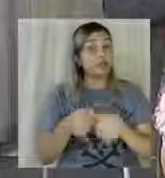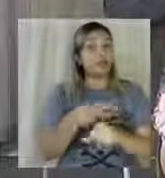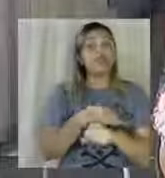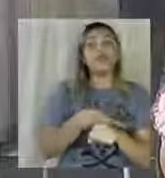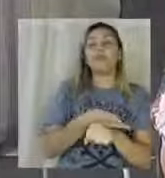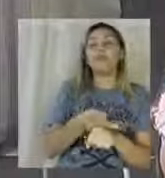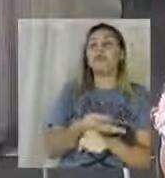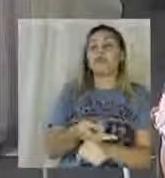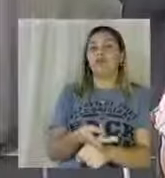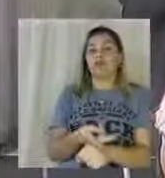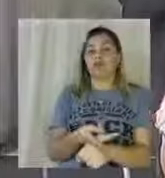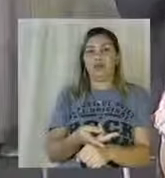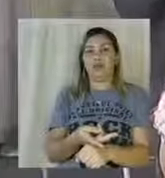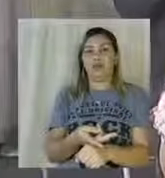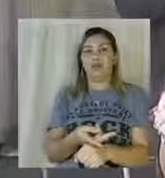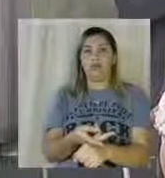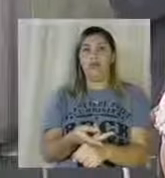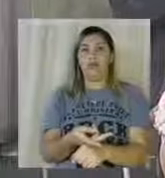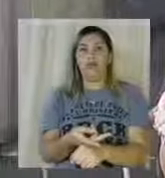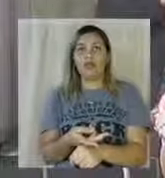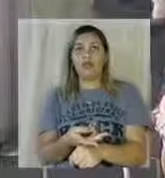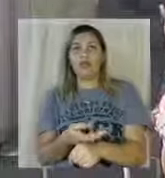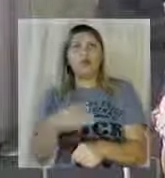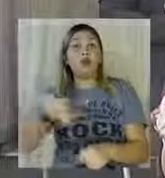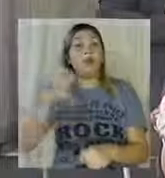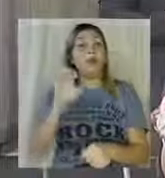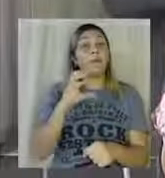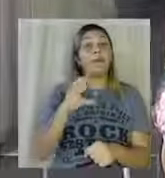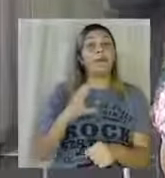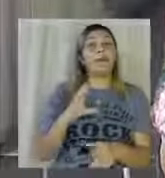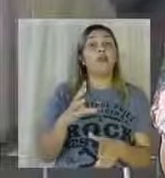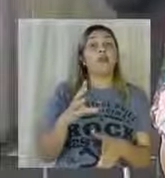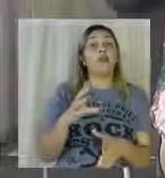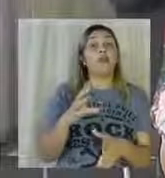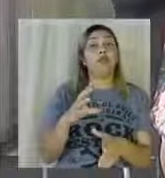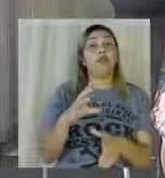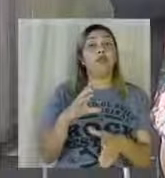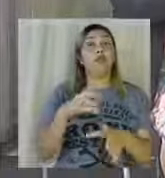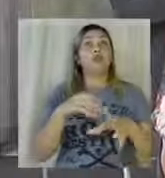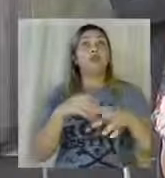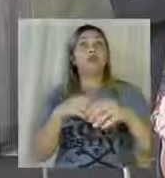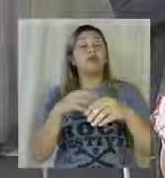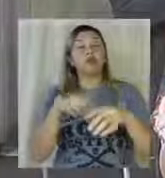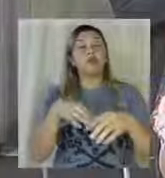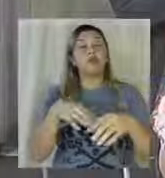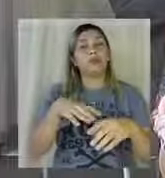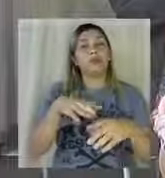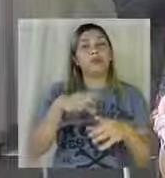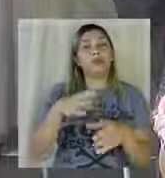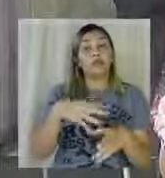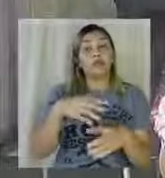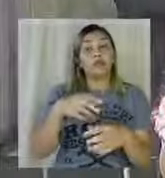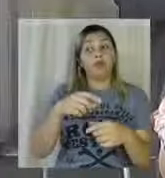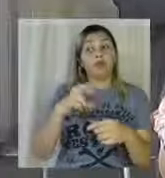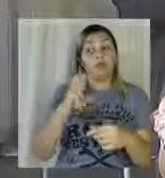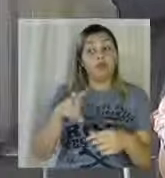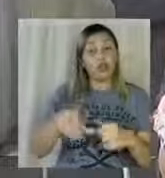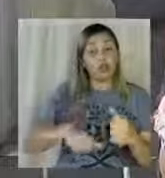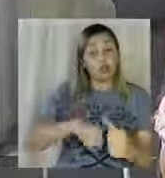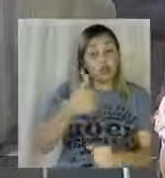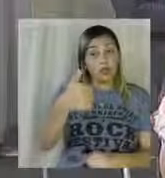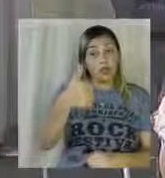procurar em Ministério Público ou no que for, o melhor para o seu filho. E aqui, às vezes,